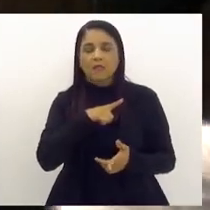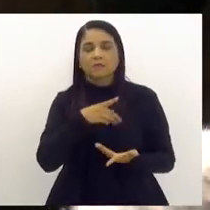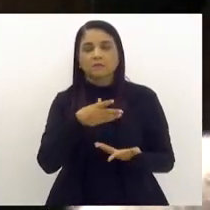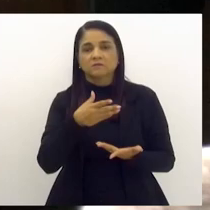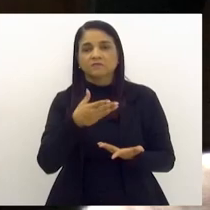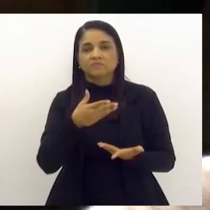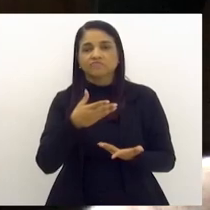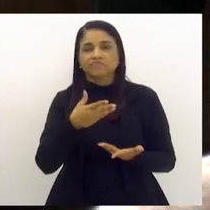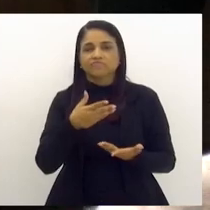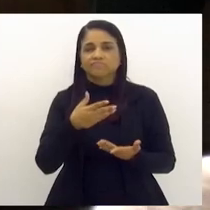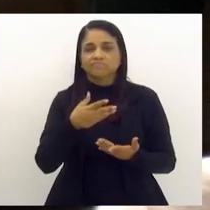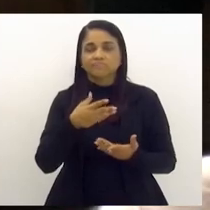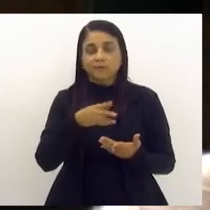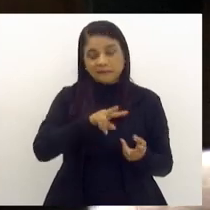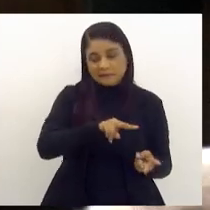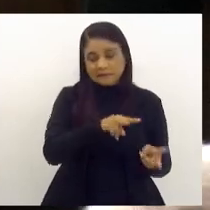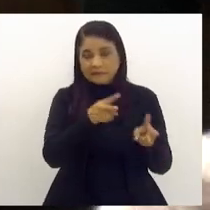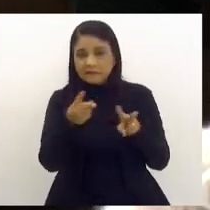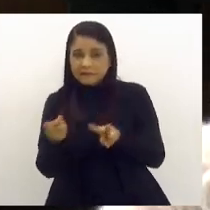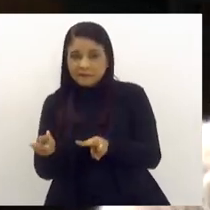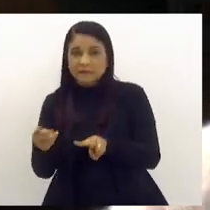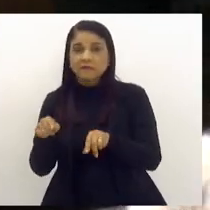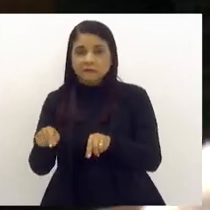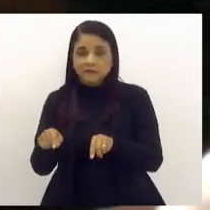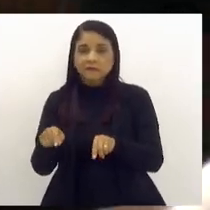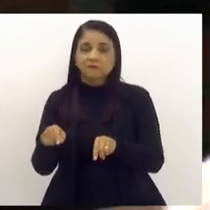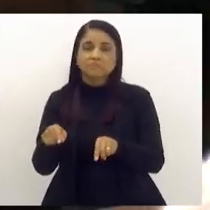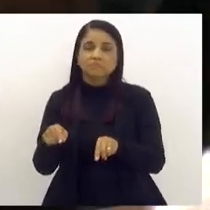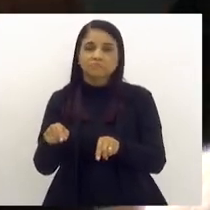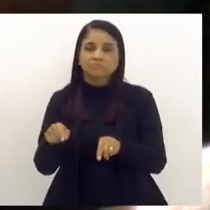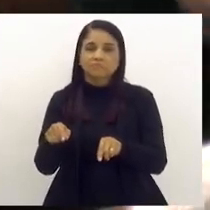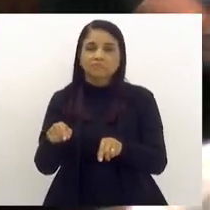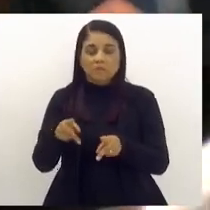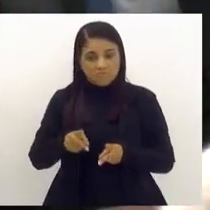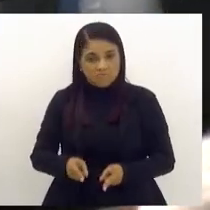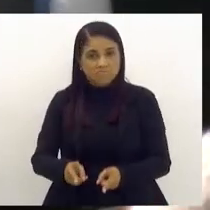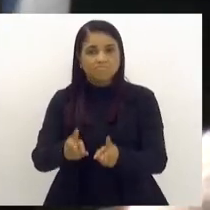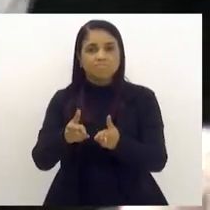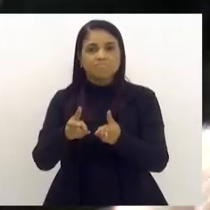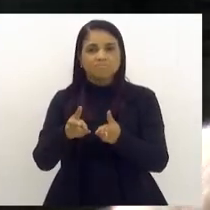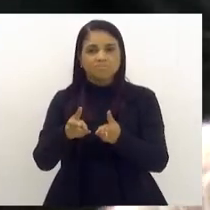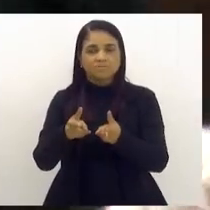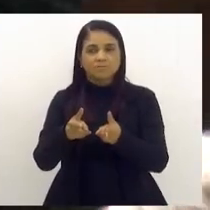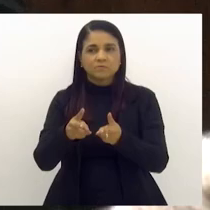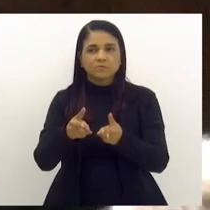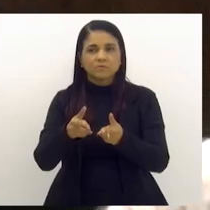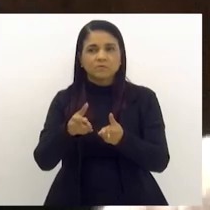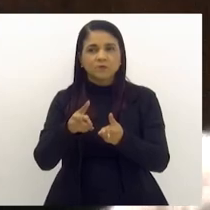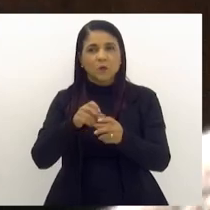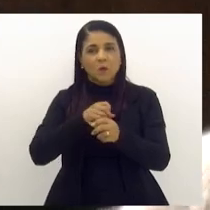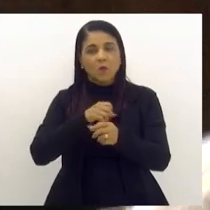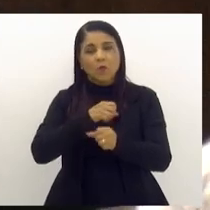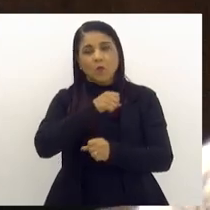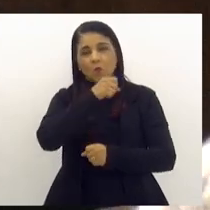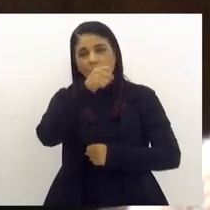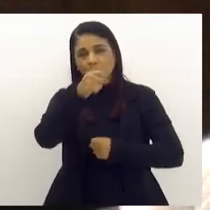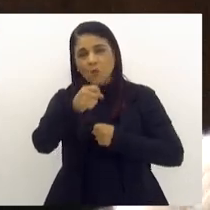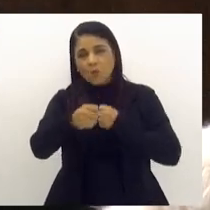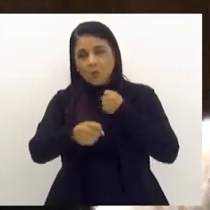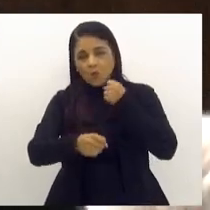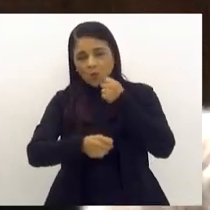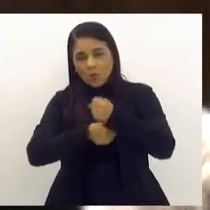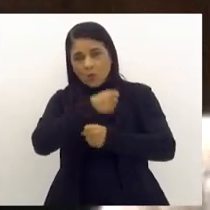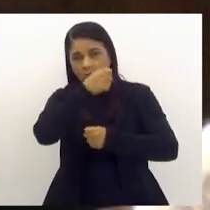periodicidade e uma transitoriedade, permanecendo até março de